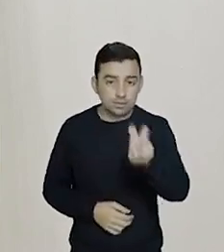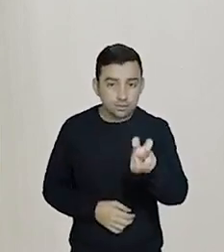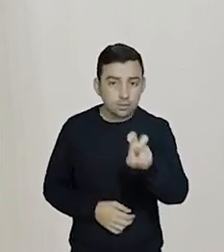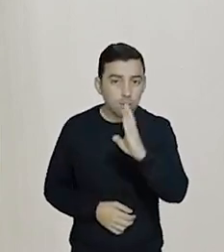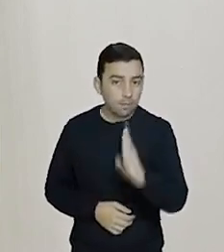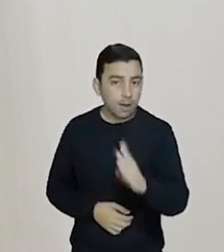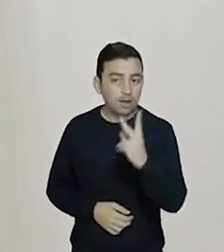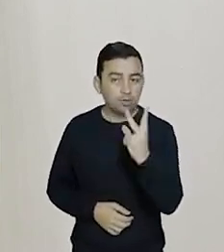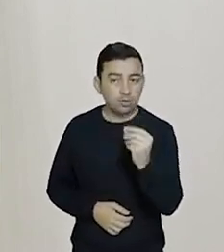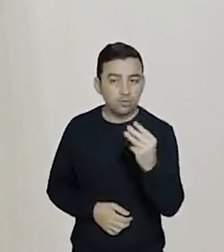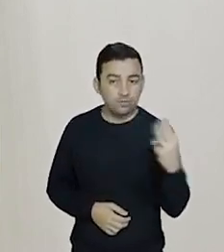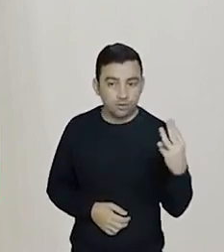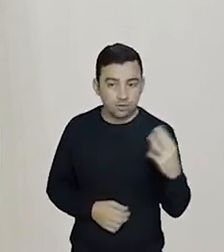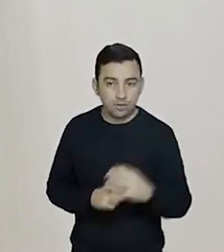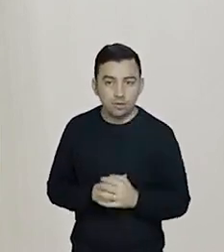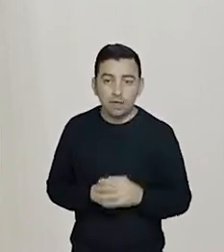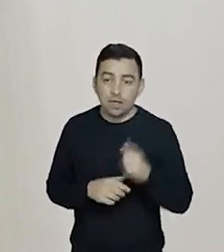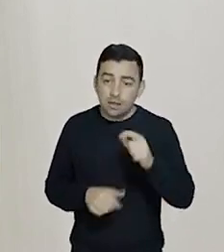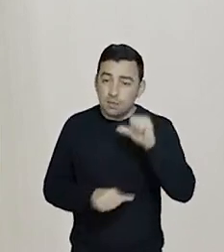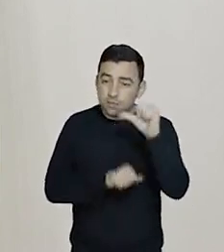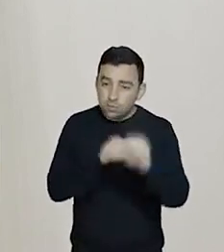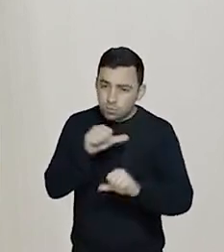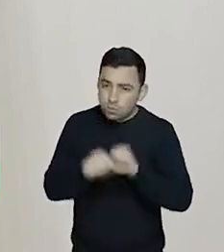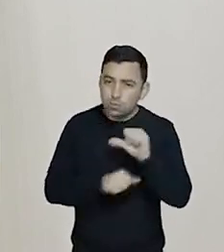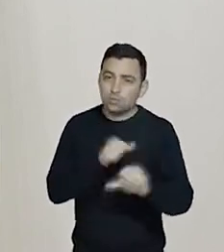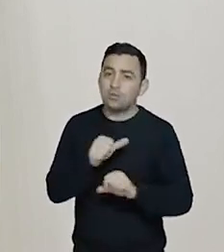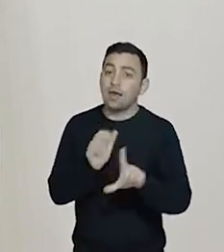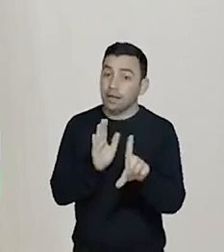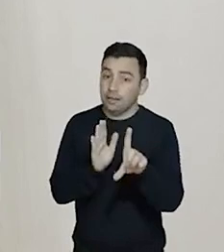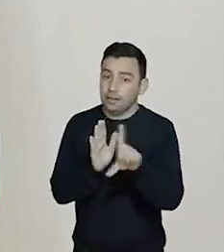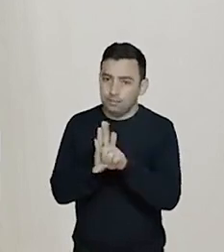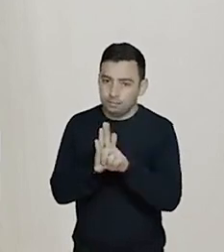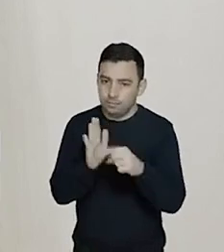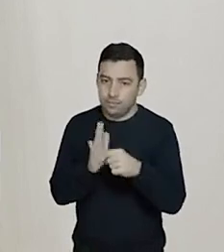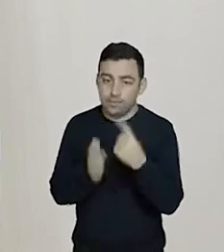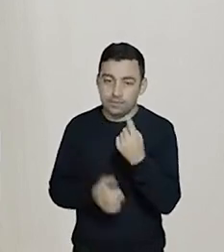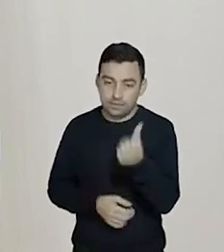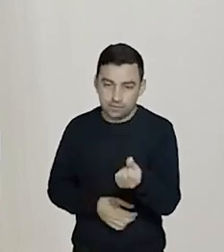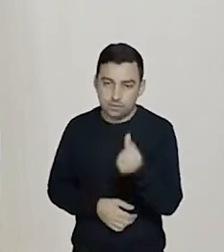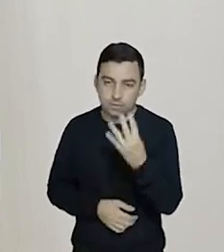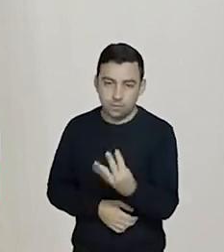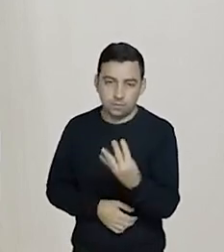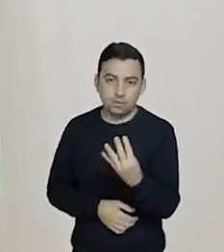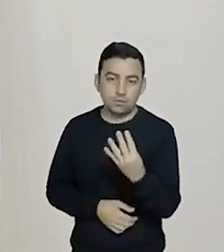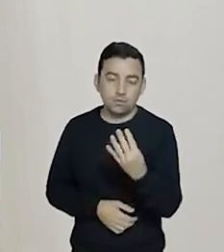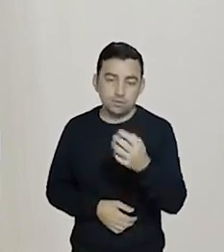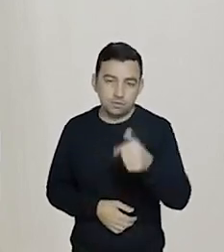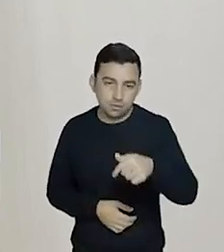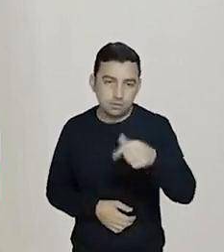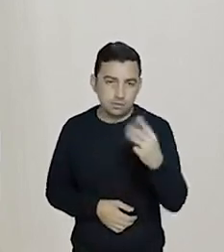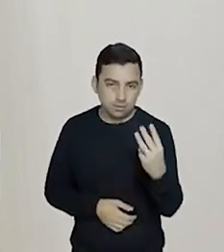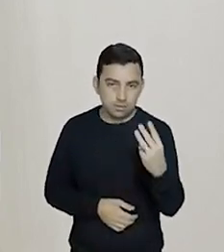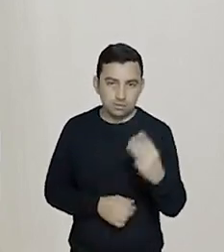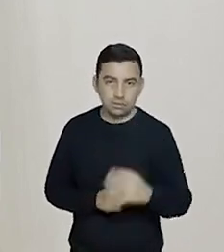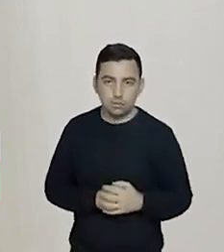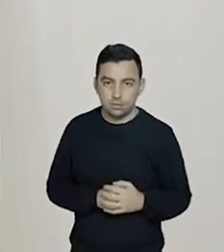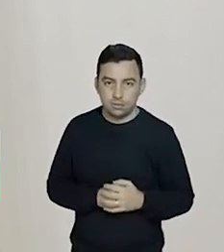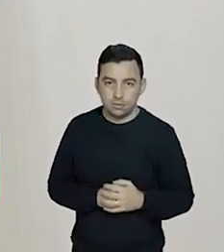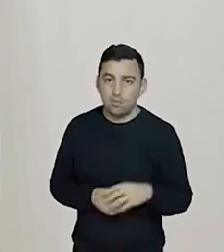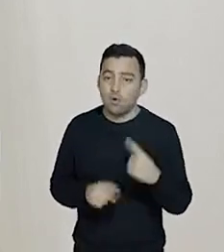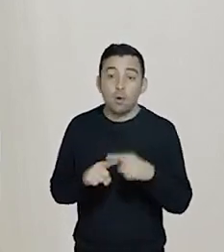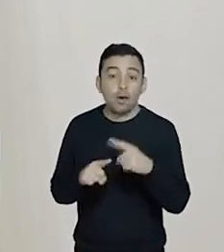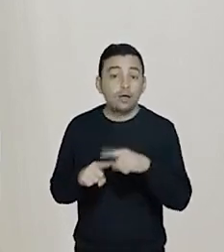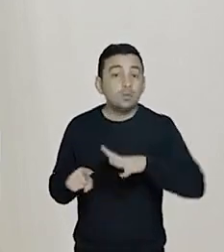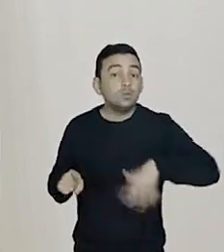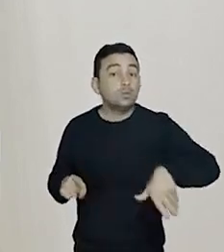275/2023 que altera a legislação 16 473 para que